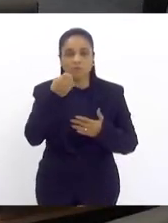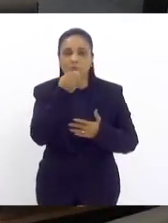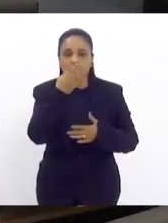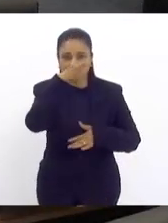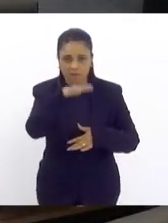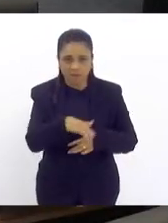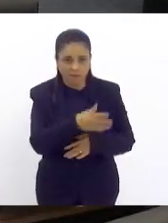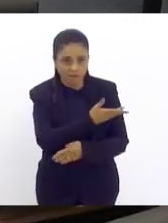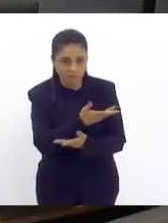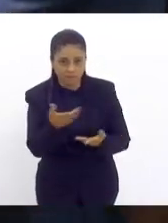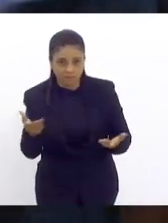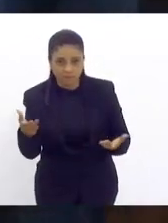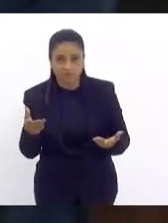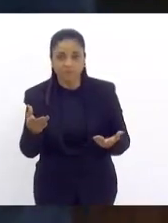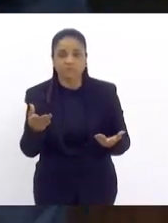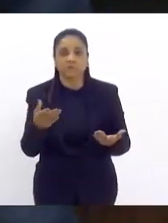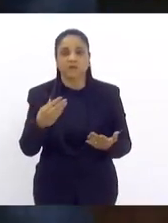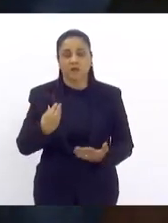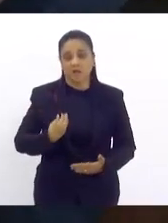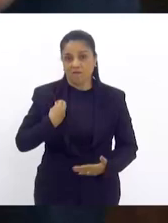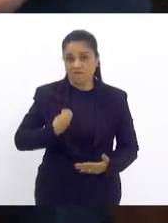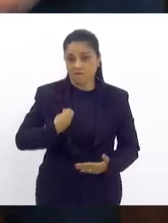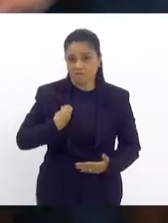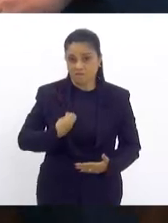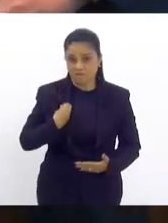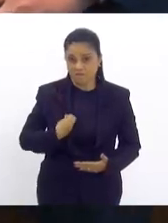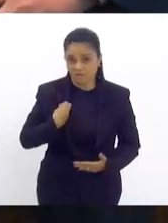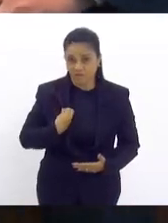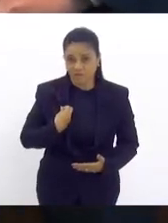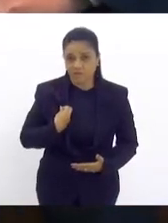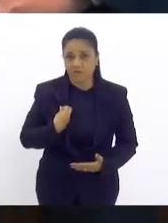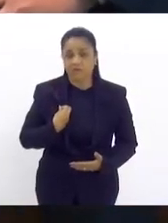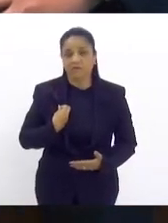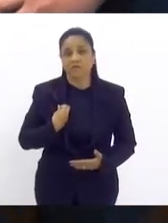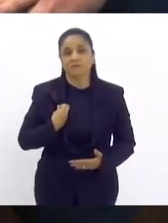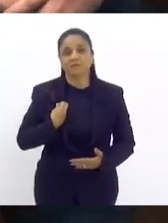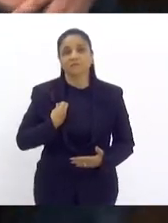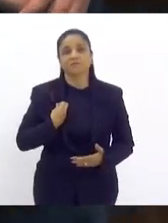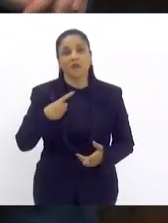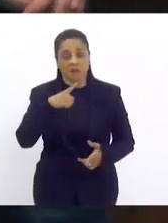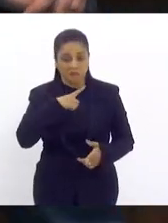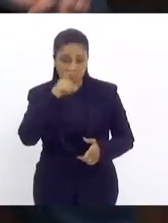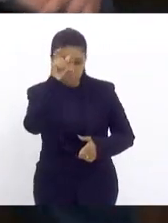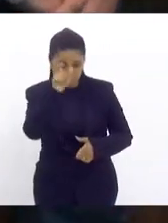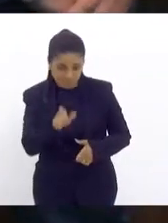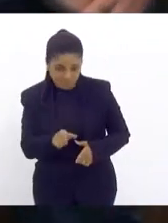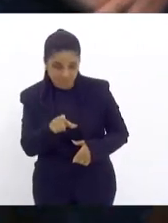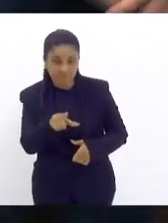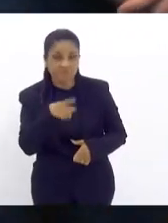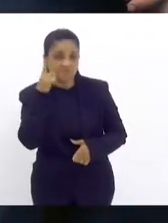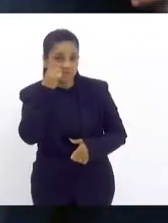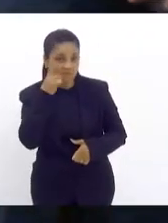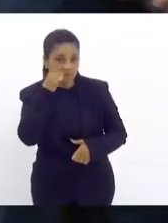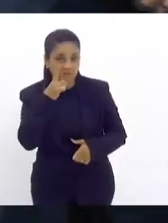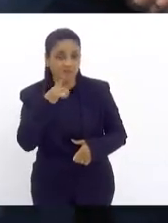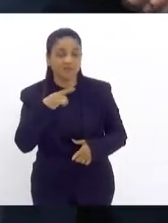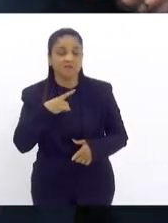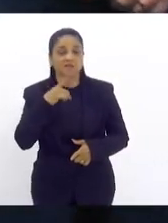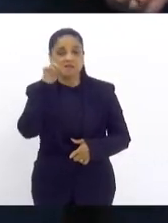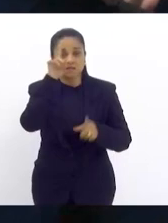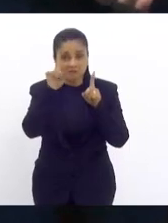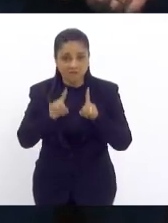acho que por coisas da vida do destino né Ela acabou falando que ela tem deficiência auditiva o atual